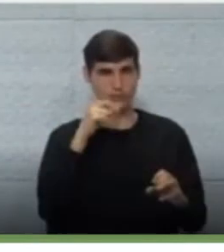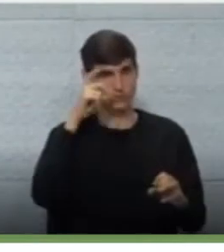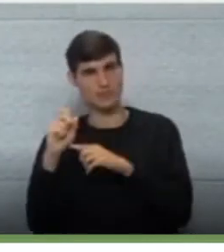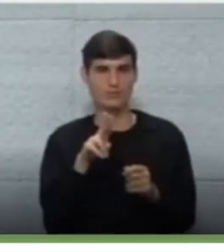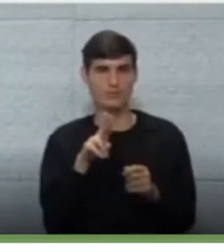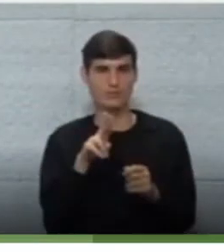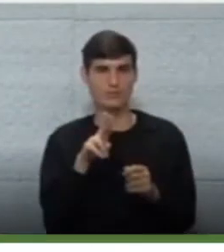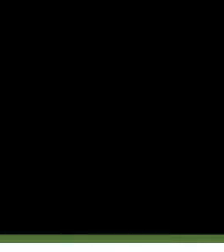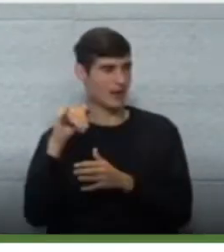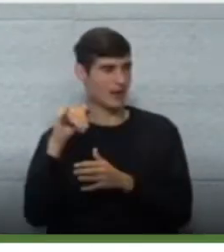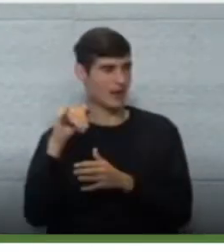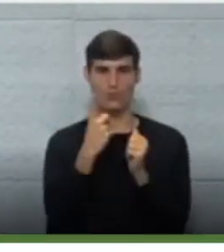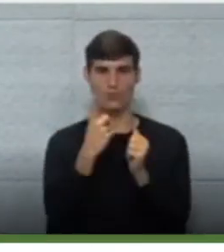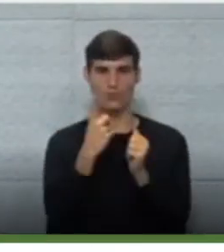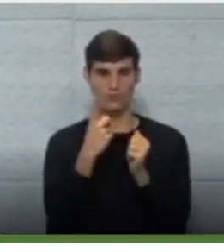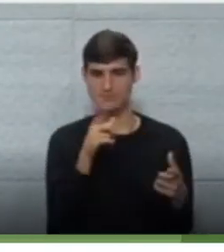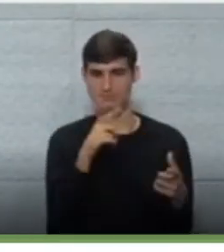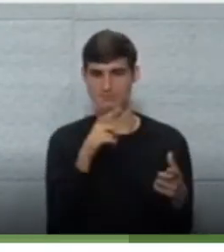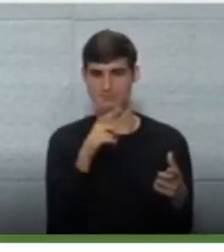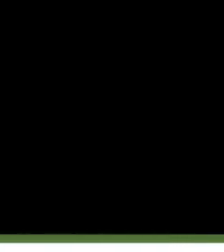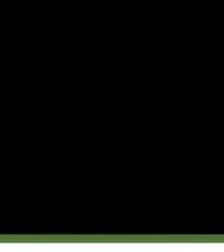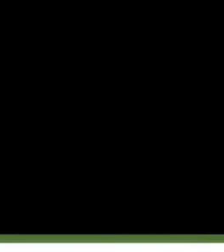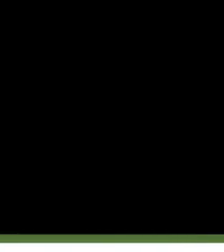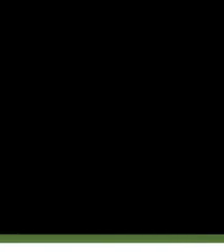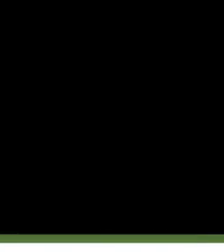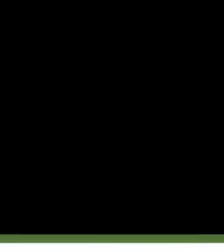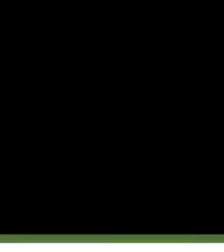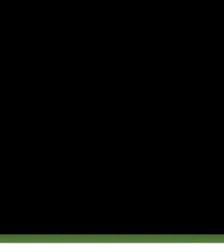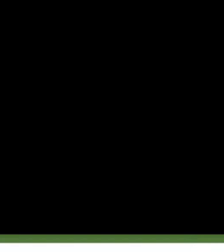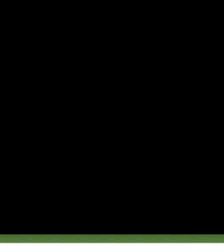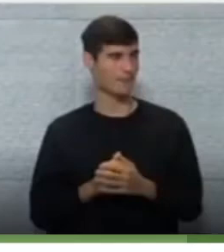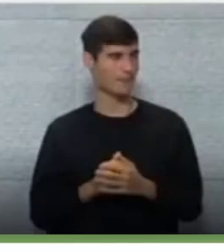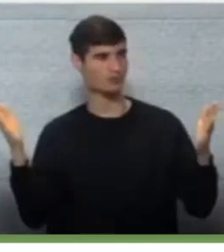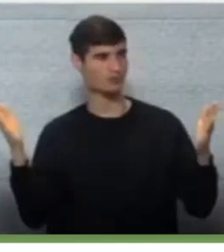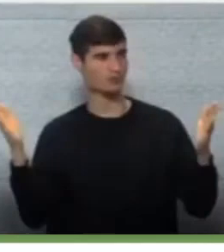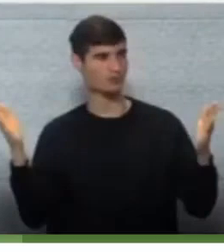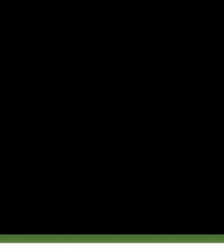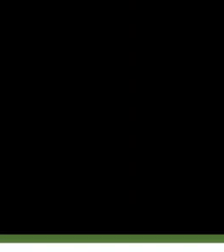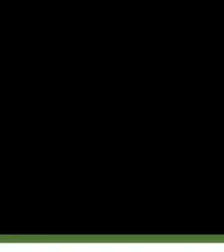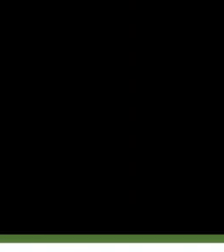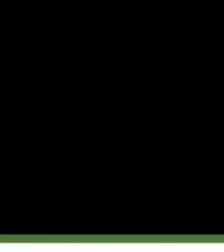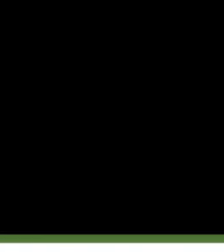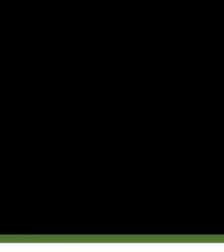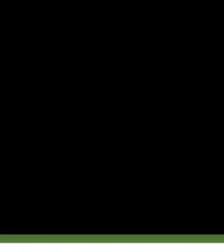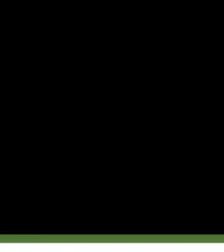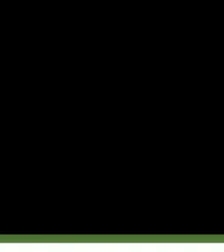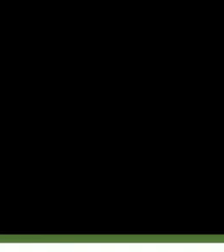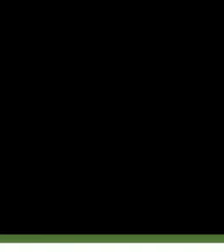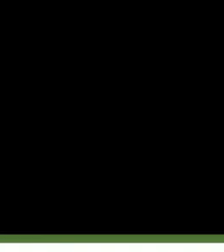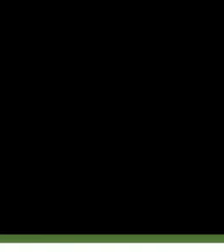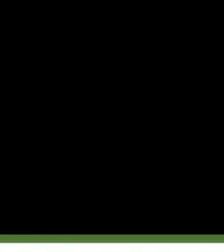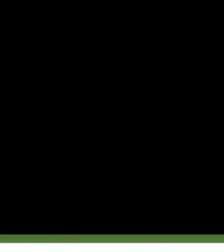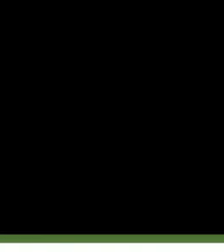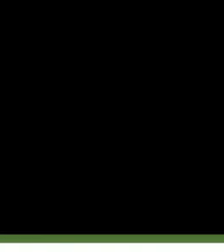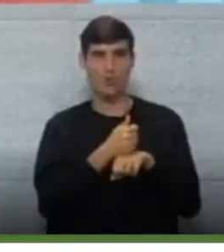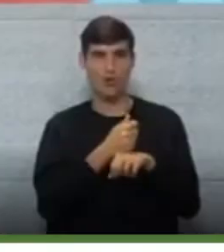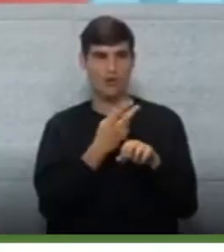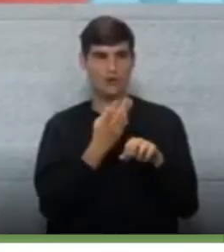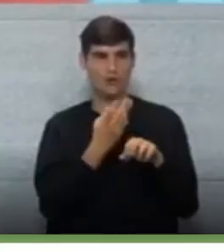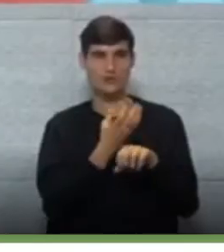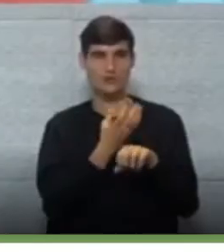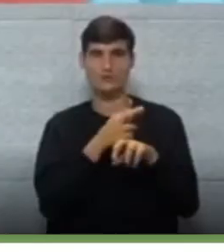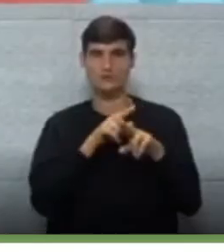vai explicar um outro teste que é mais complicado um pouco, e por isso eu não vou, como a gente